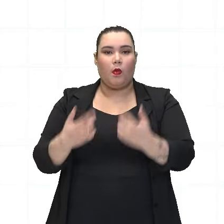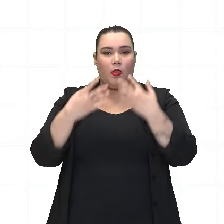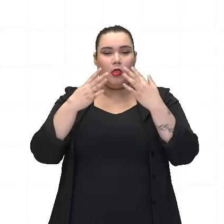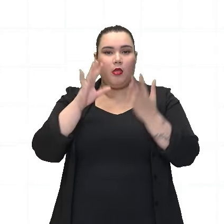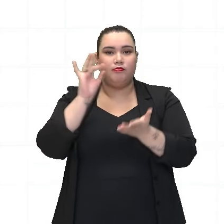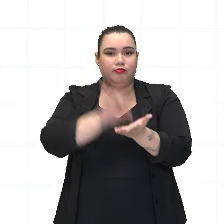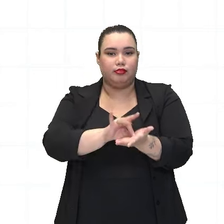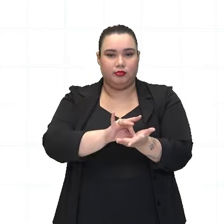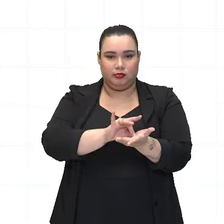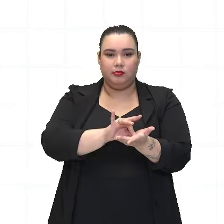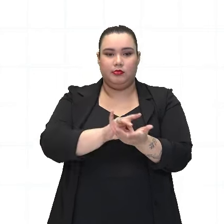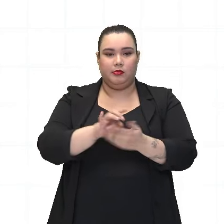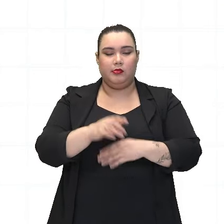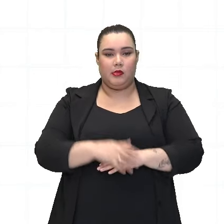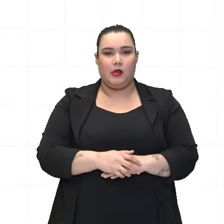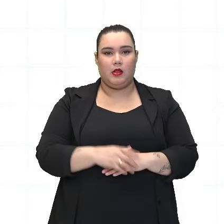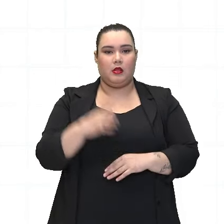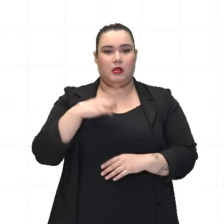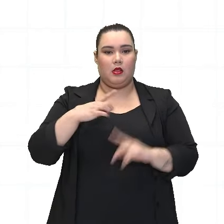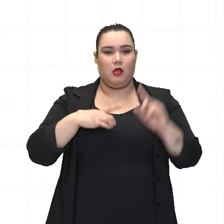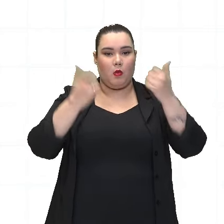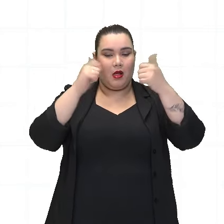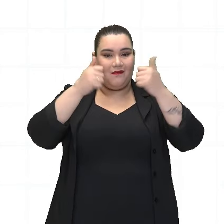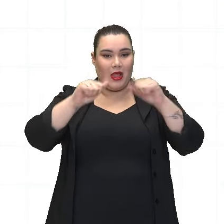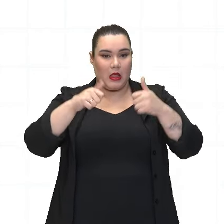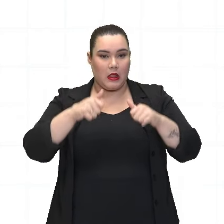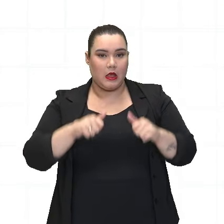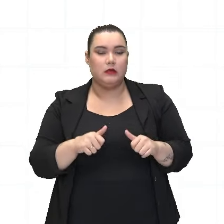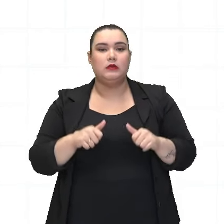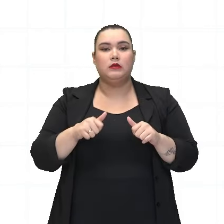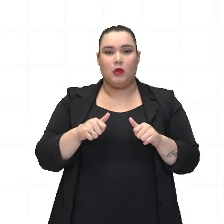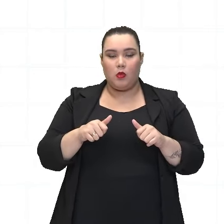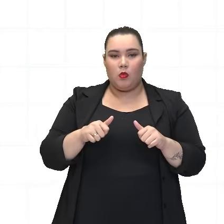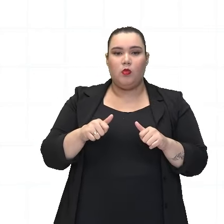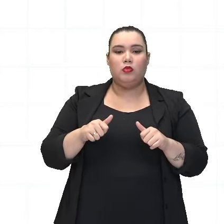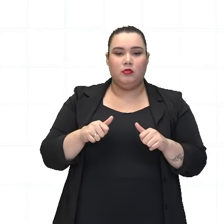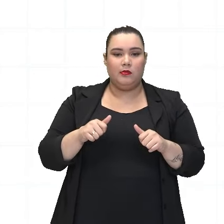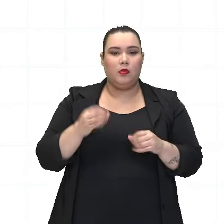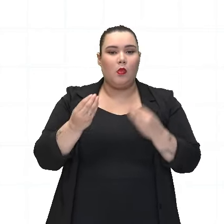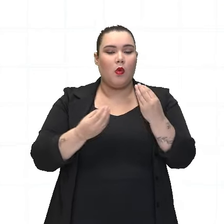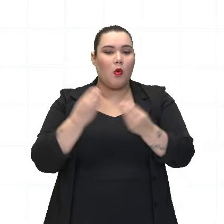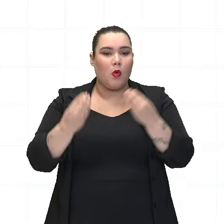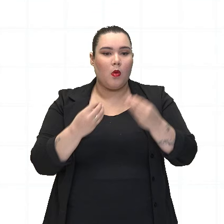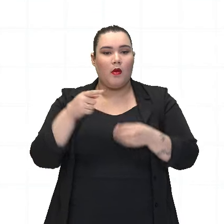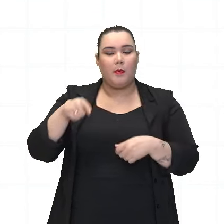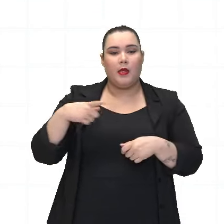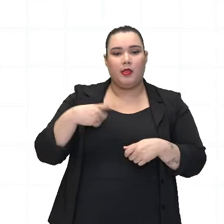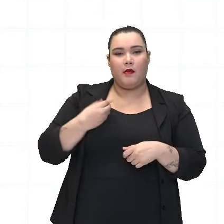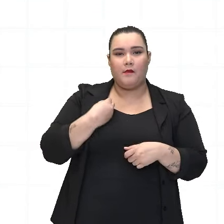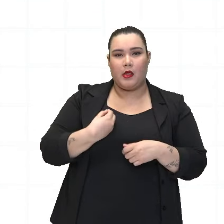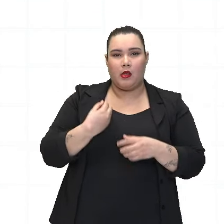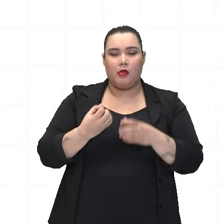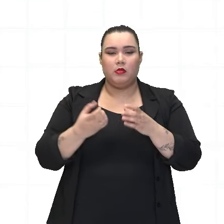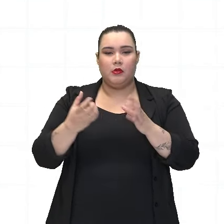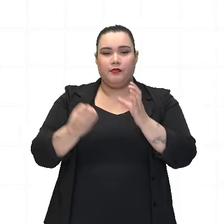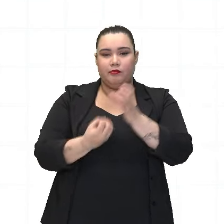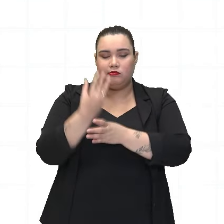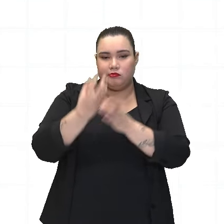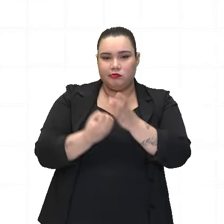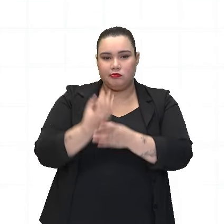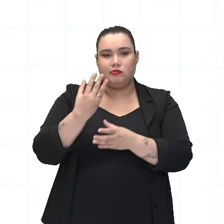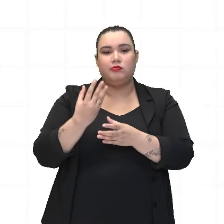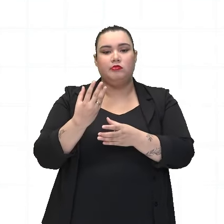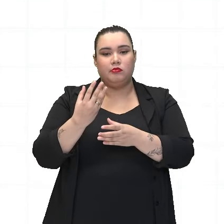cristalizadas. Leva a uma avaliação qualitativa das coisas conforme os efeitos que